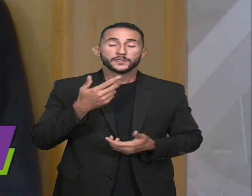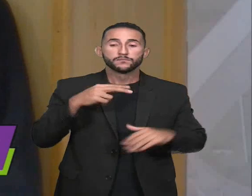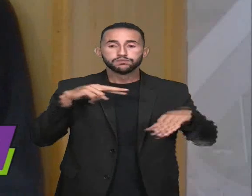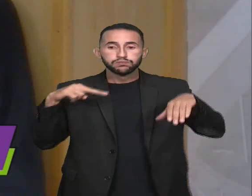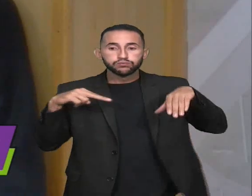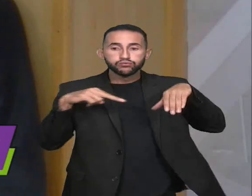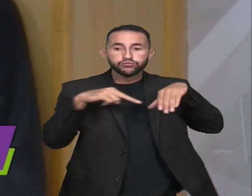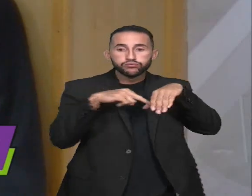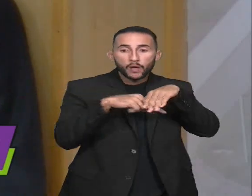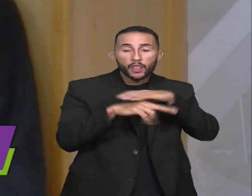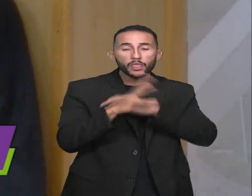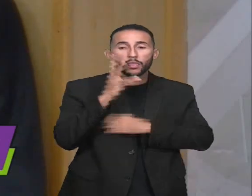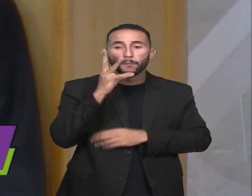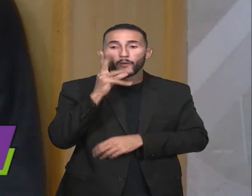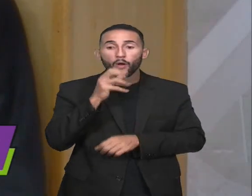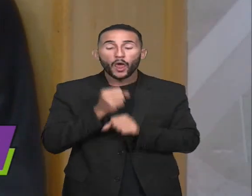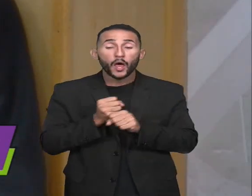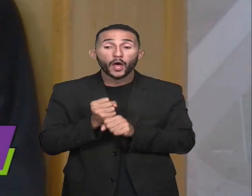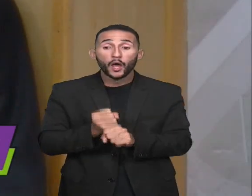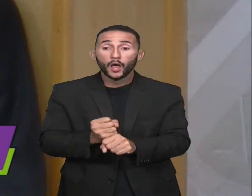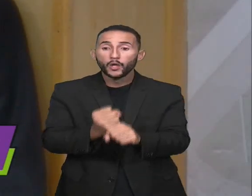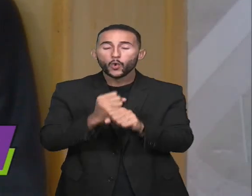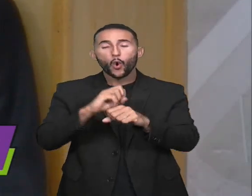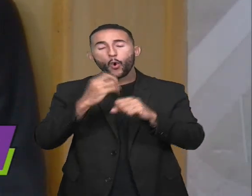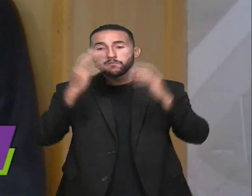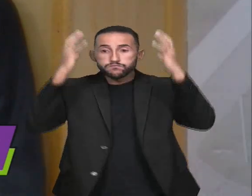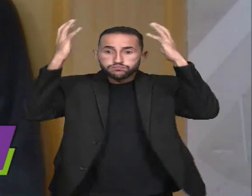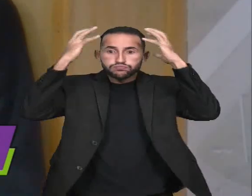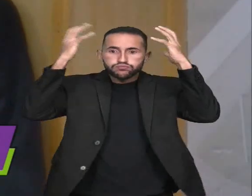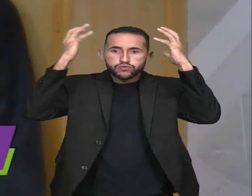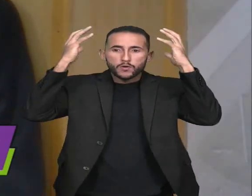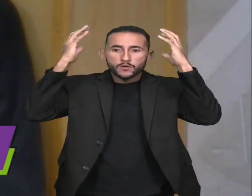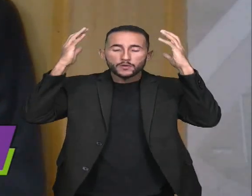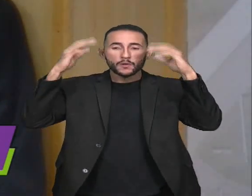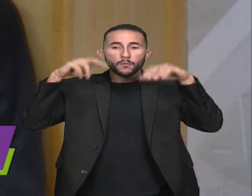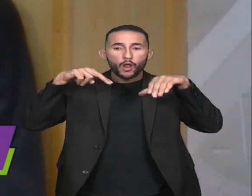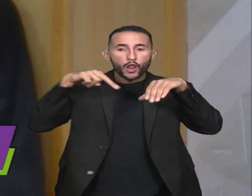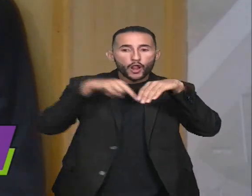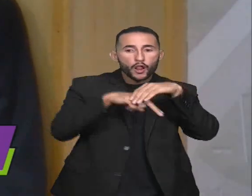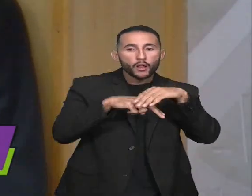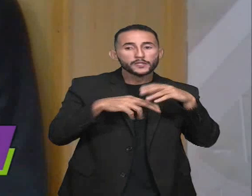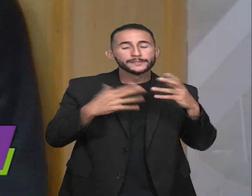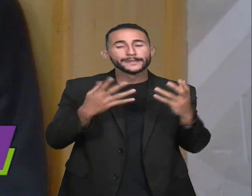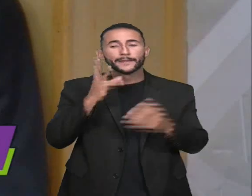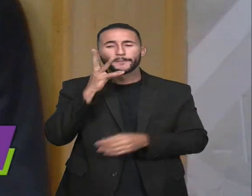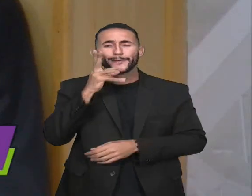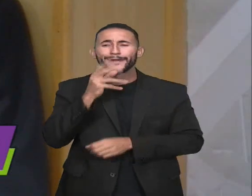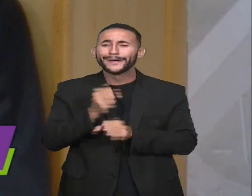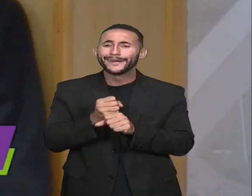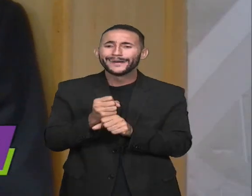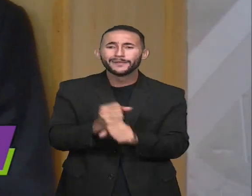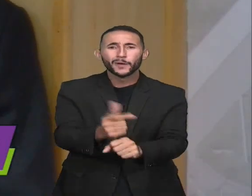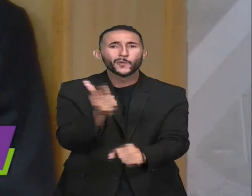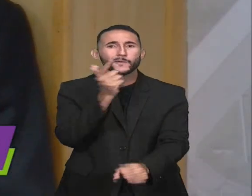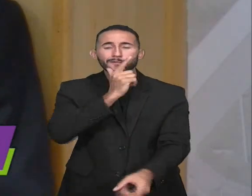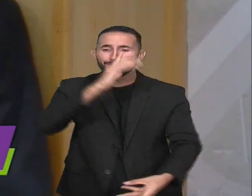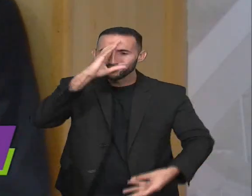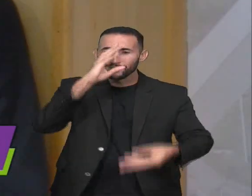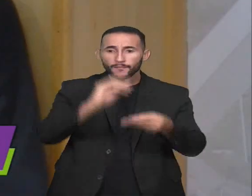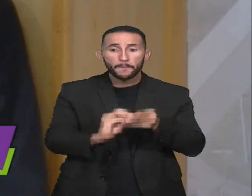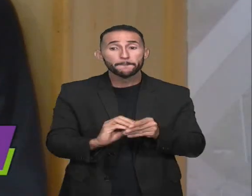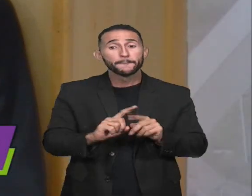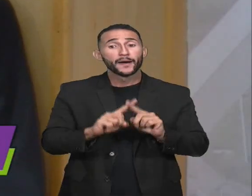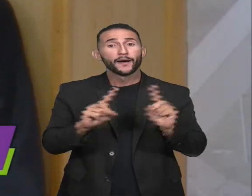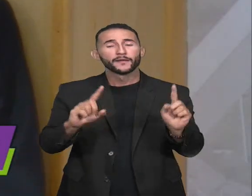também demora anos e o paciente demora anos para fechar um diagnóstico e são são cides